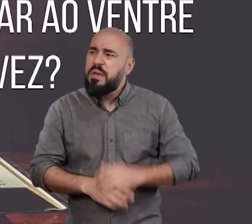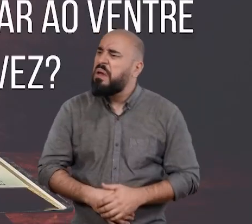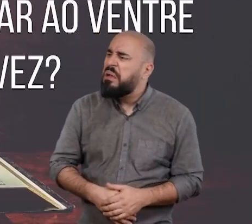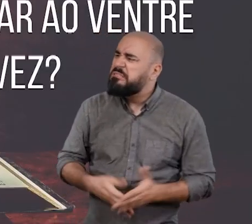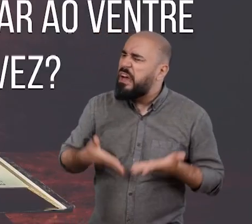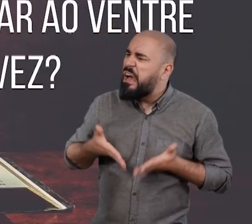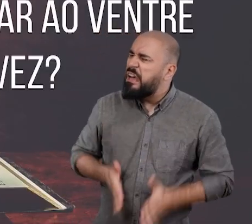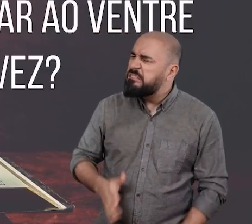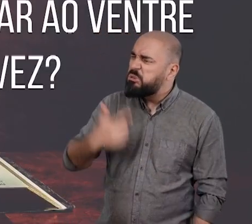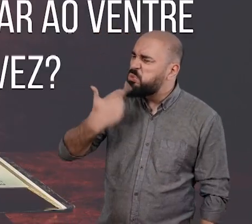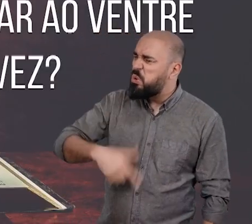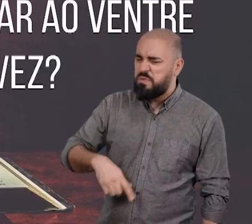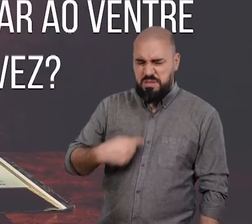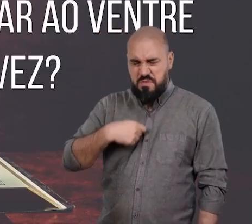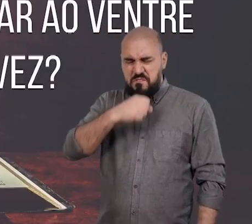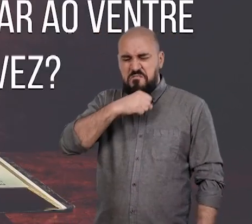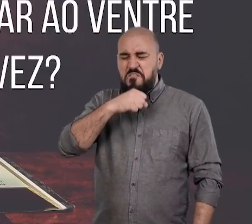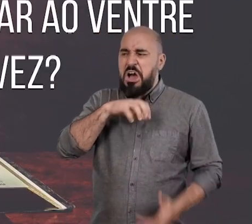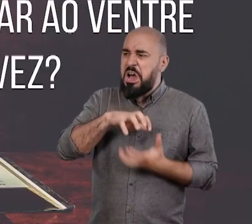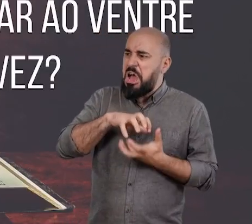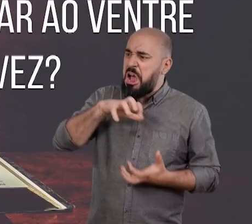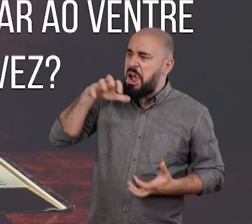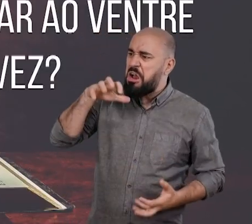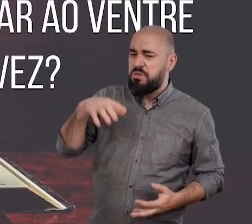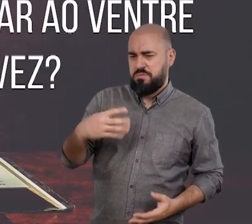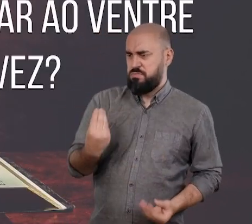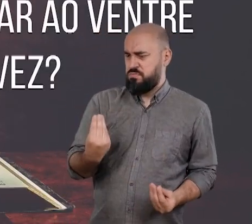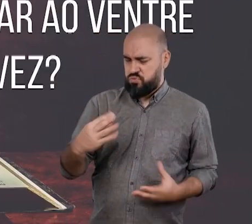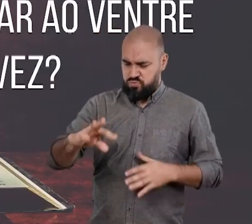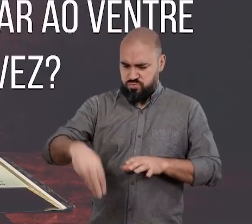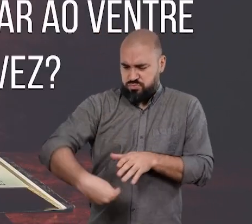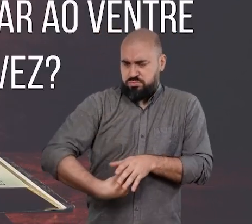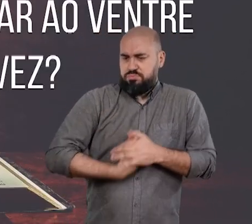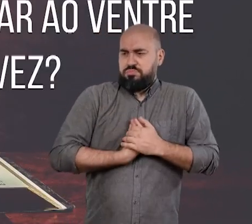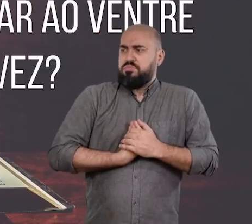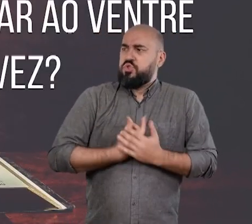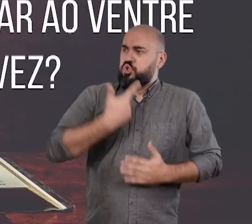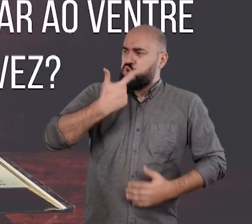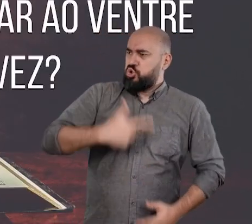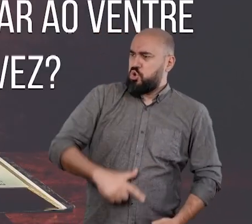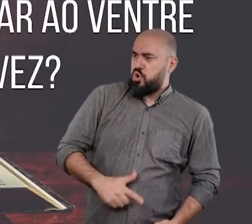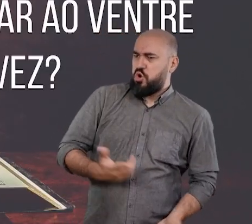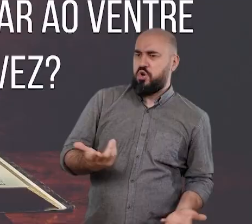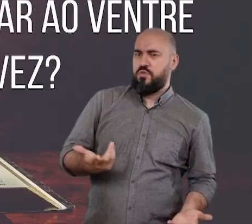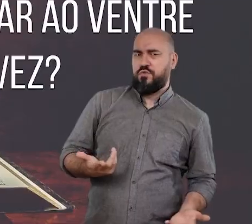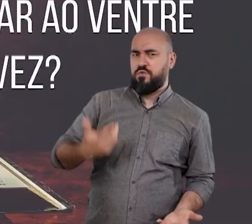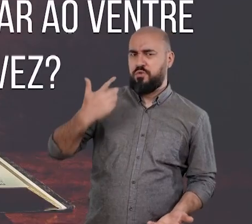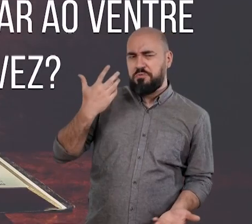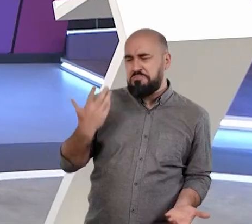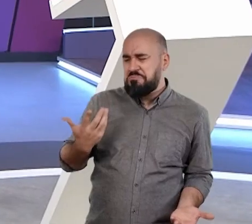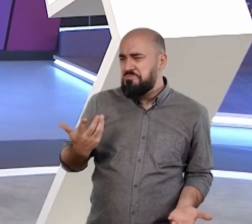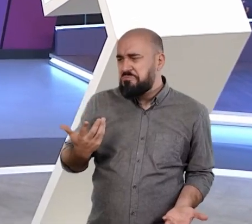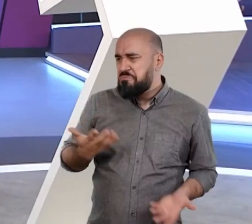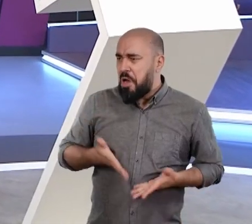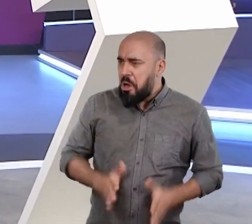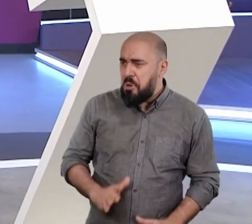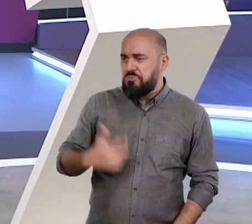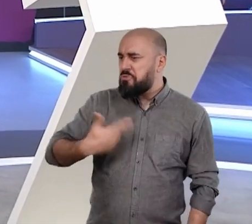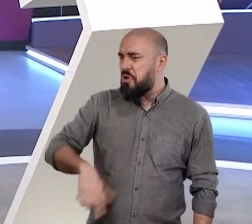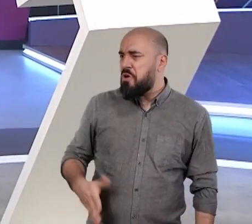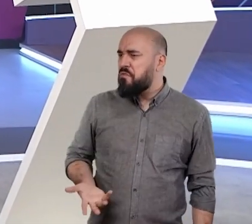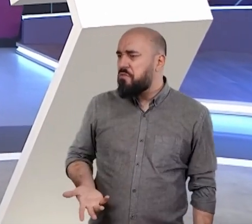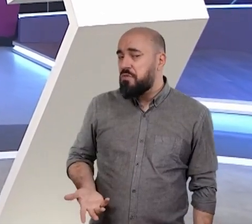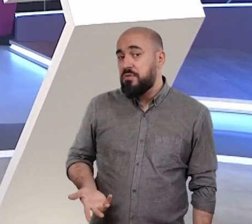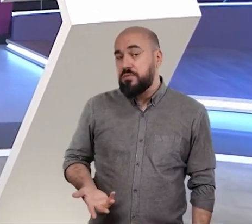nascer sendo velho? Será que pode voltar ao ventre materno e nascer uma segunda vez? Bom,